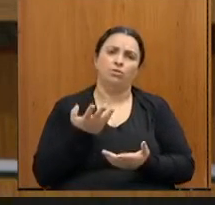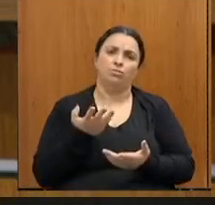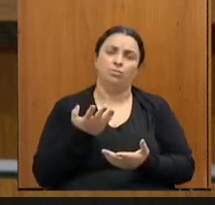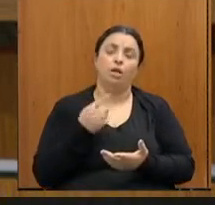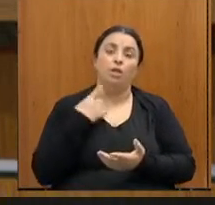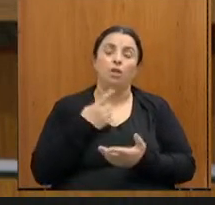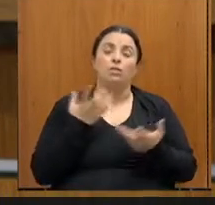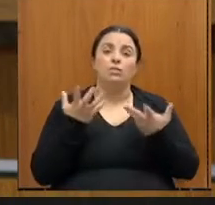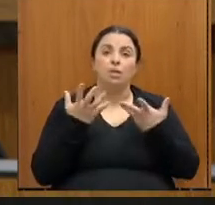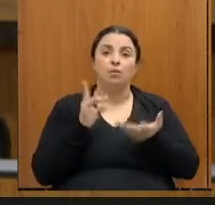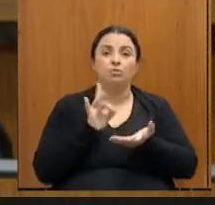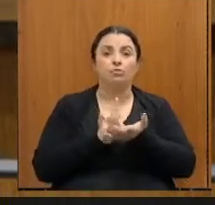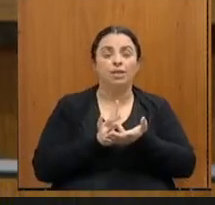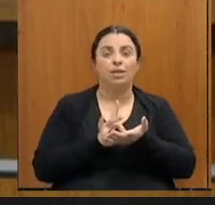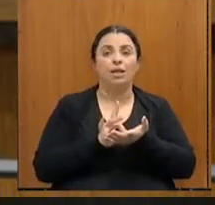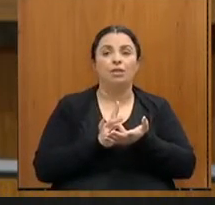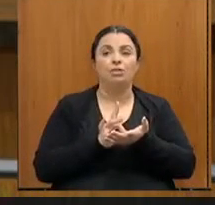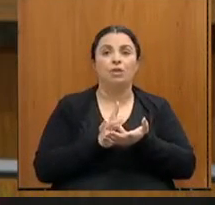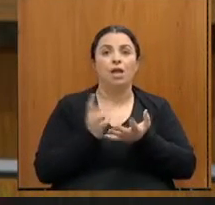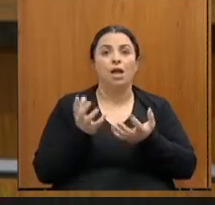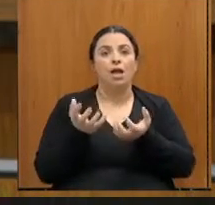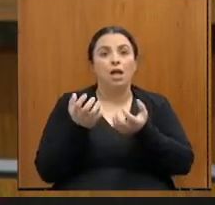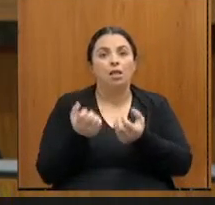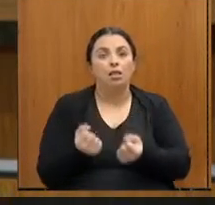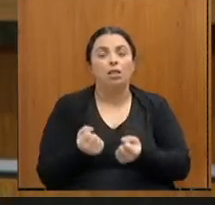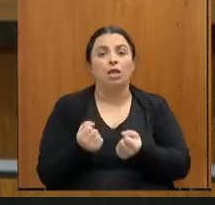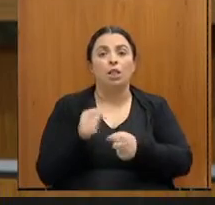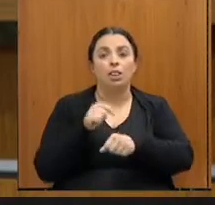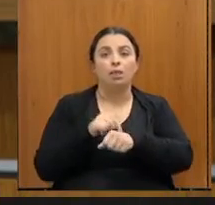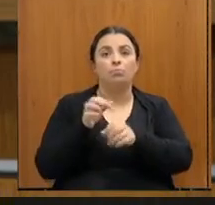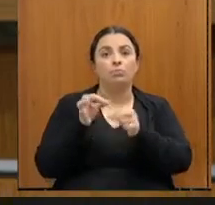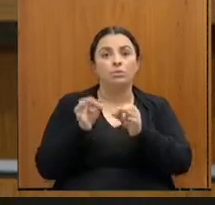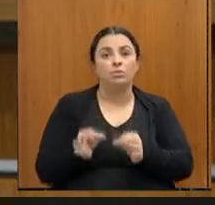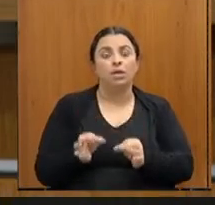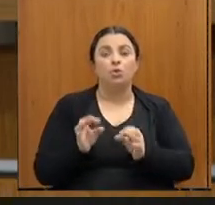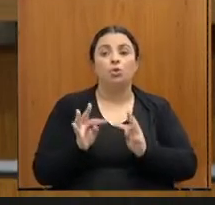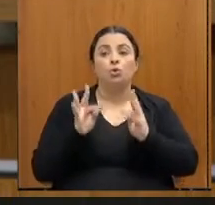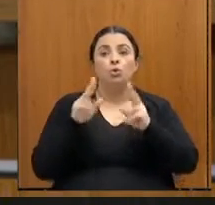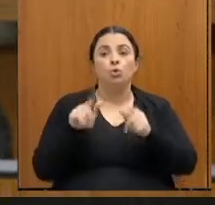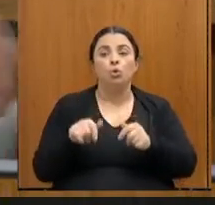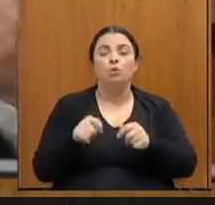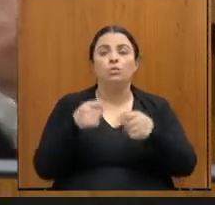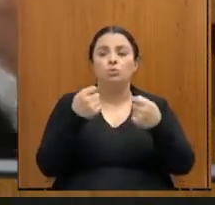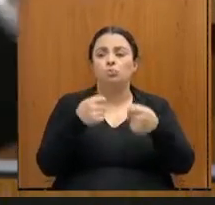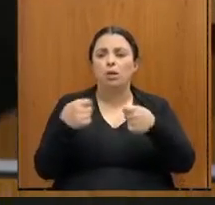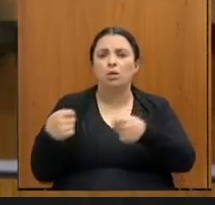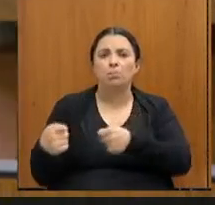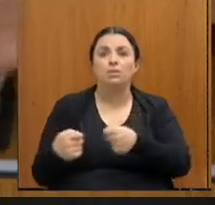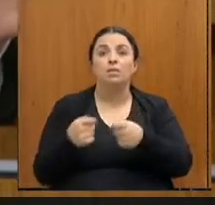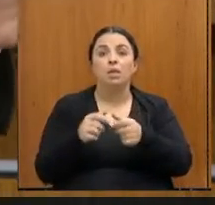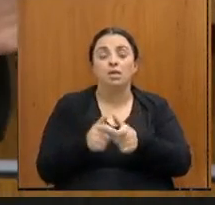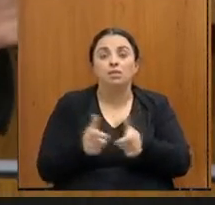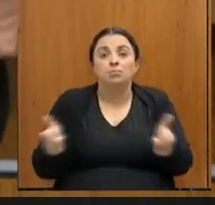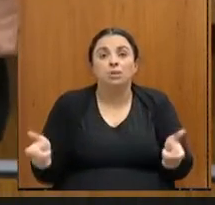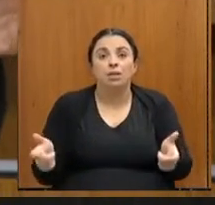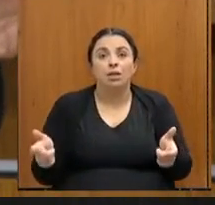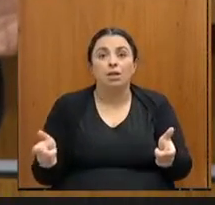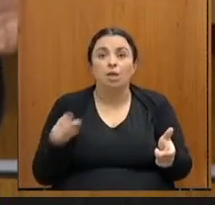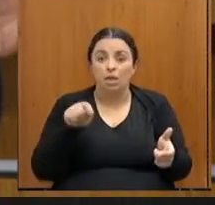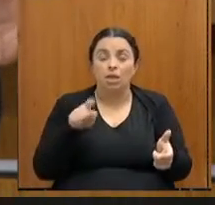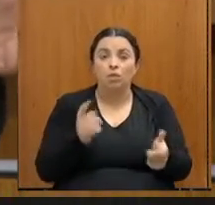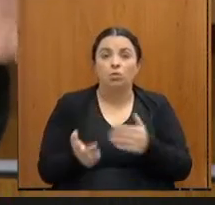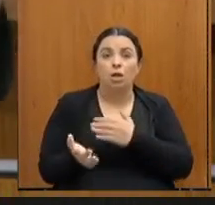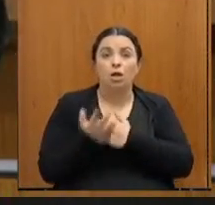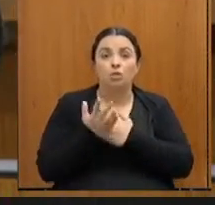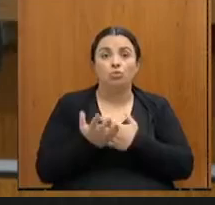poder atender a contento as necessidades de expansão é do estado que geram receita para nós